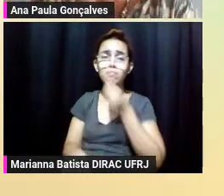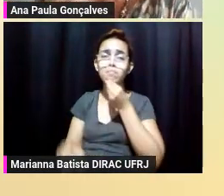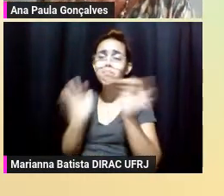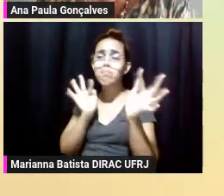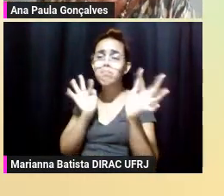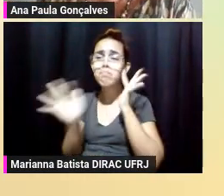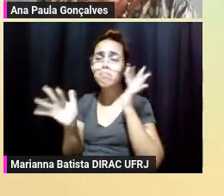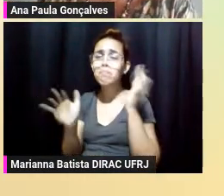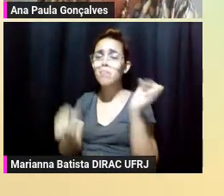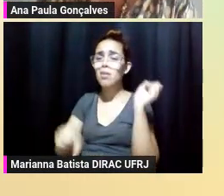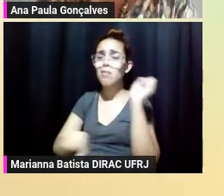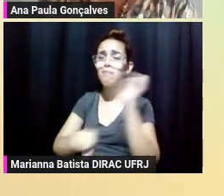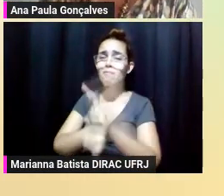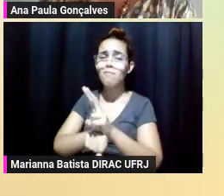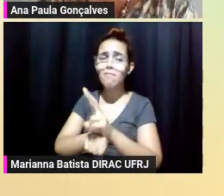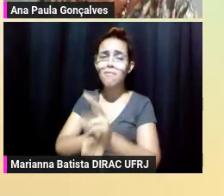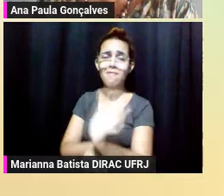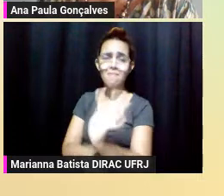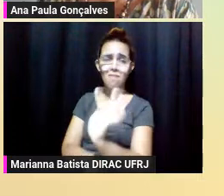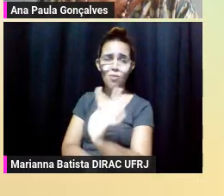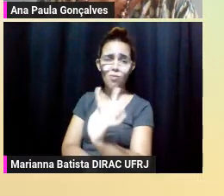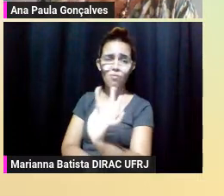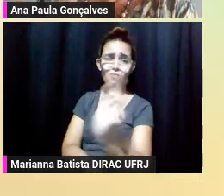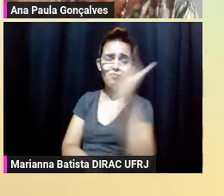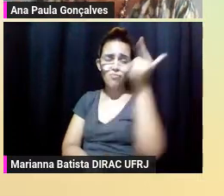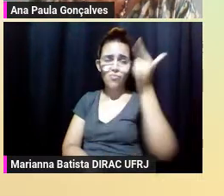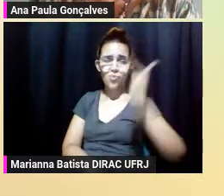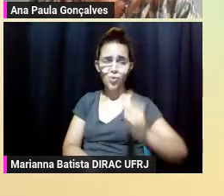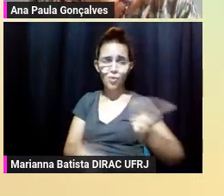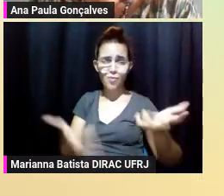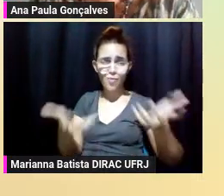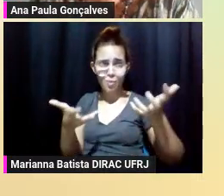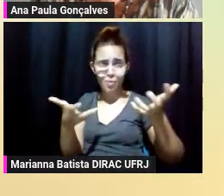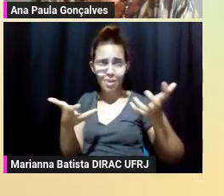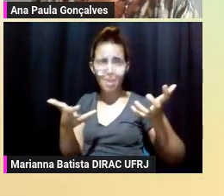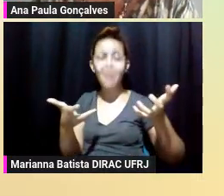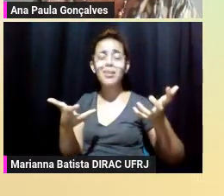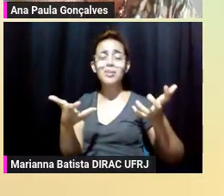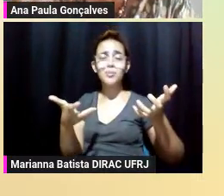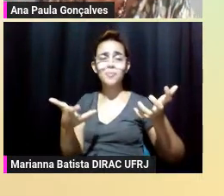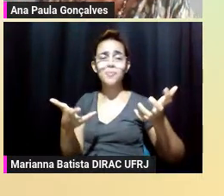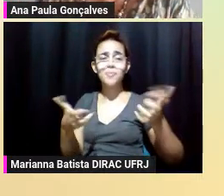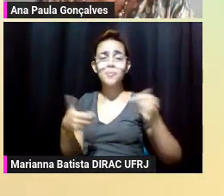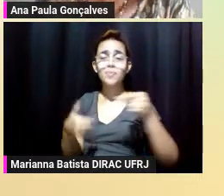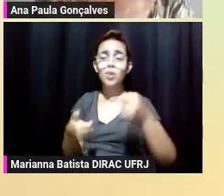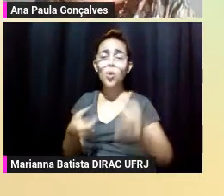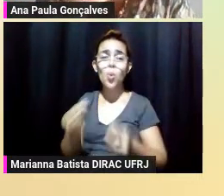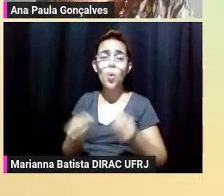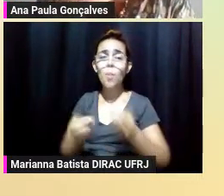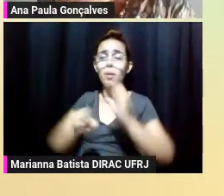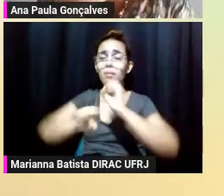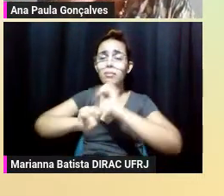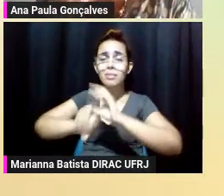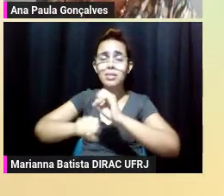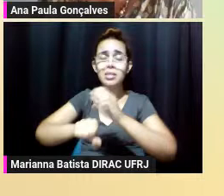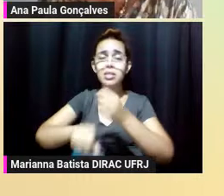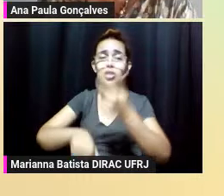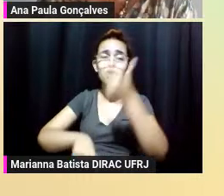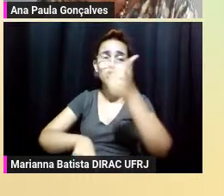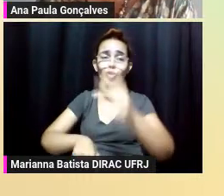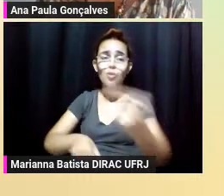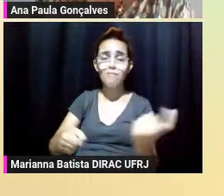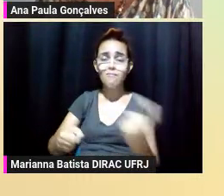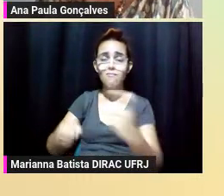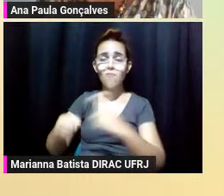muita, mas é bastante, né? Que eu tenho na educação básica para as pessoas que vão se formar ou que estão se formando. Né? Muito